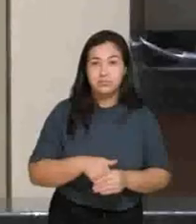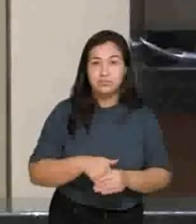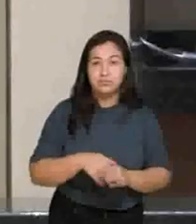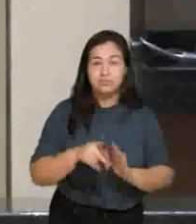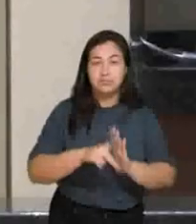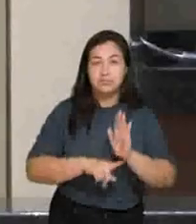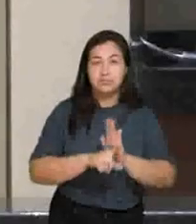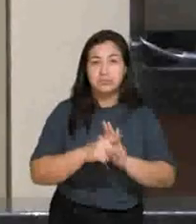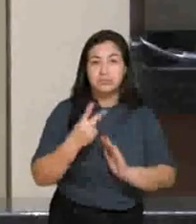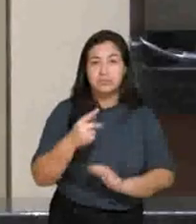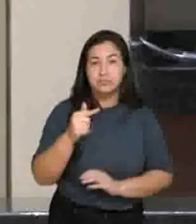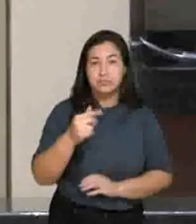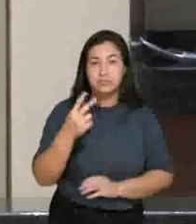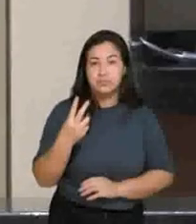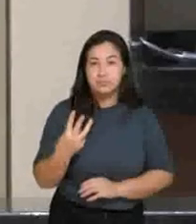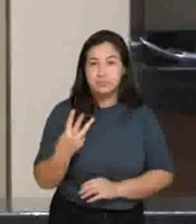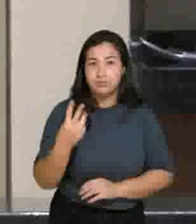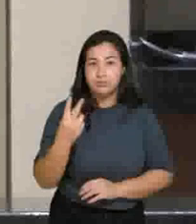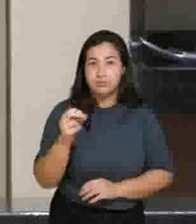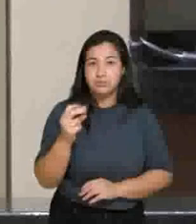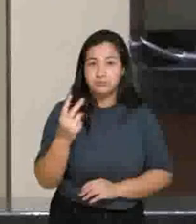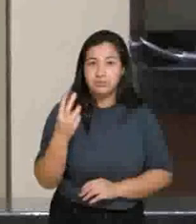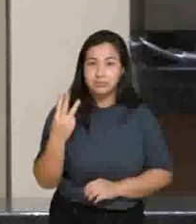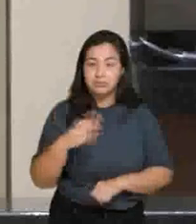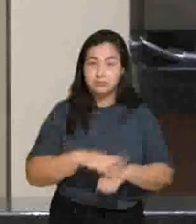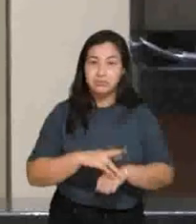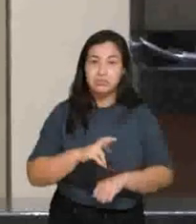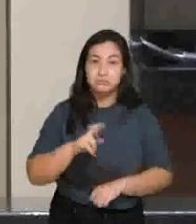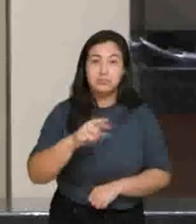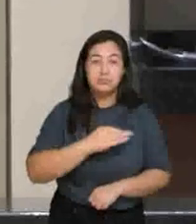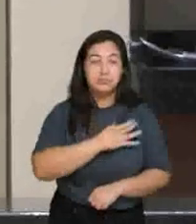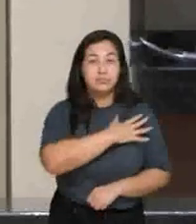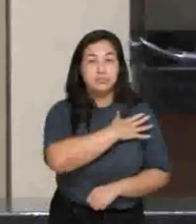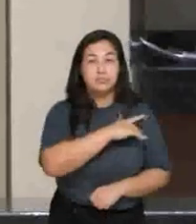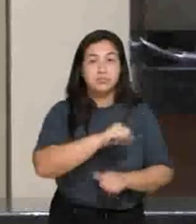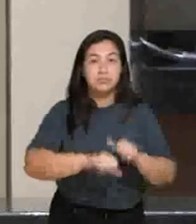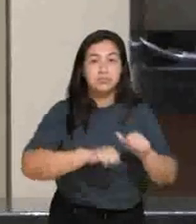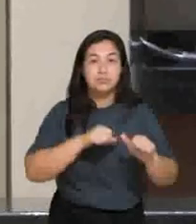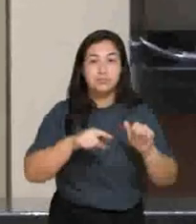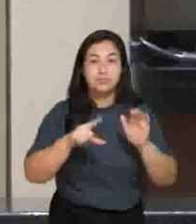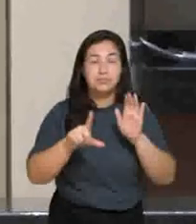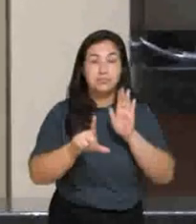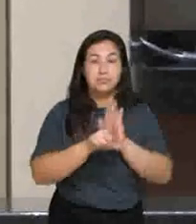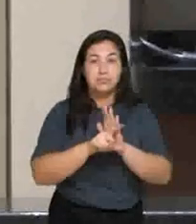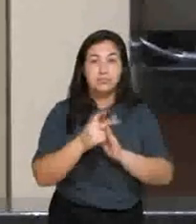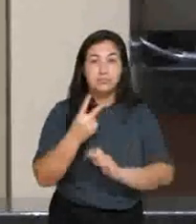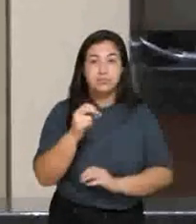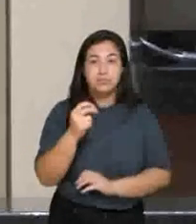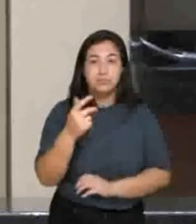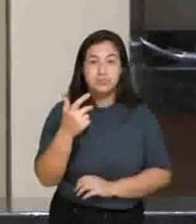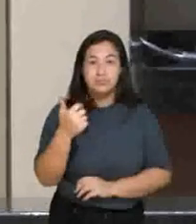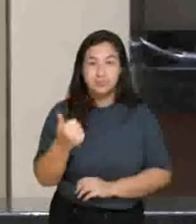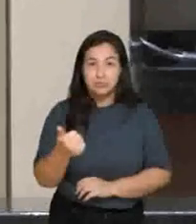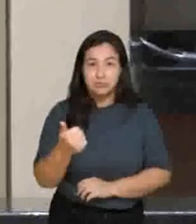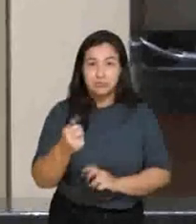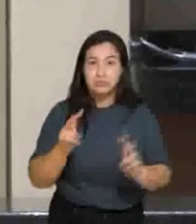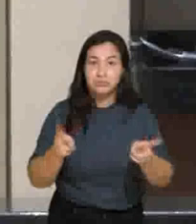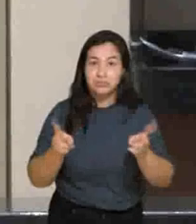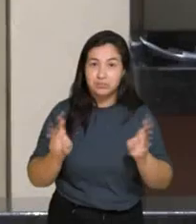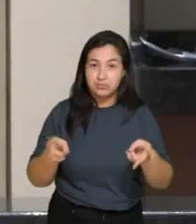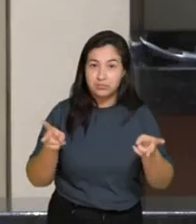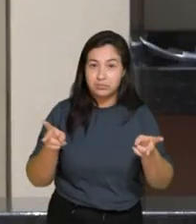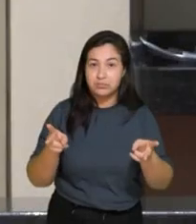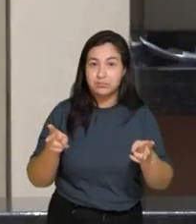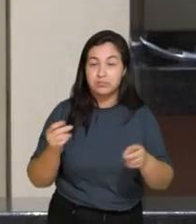lei 273/2023, autoria do deputado Napoleão Bernardes, altera a lei 18.272/2021 para declarar de utilidade pública a